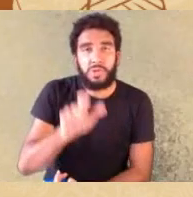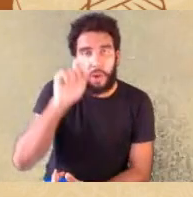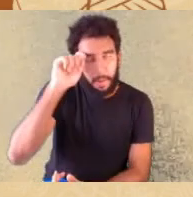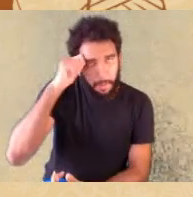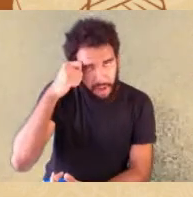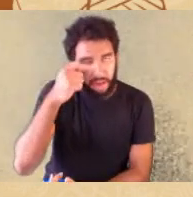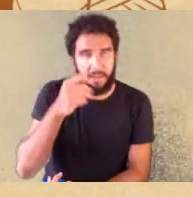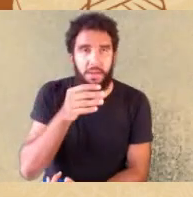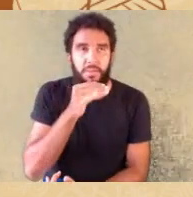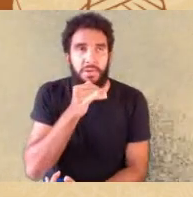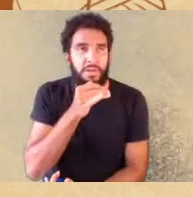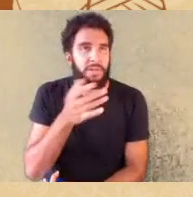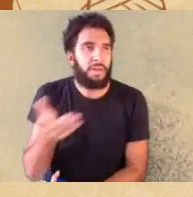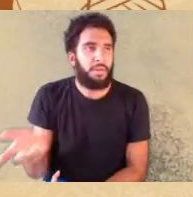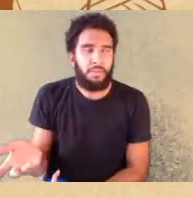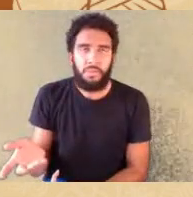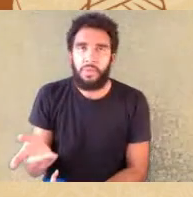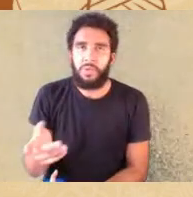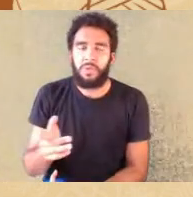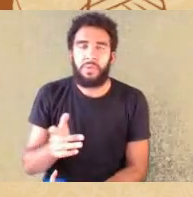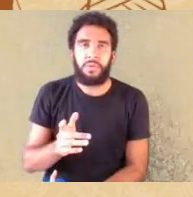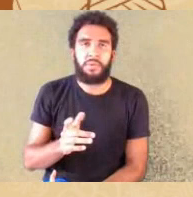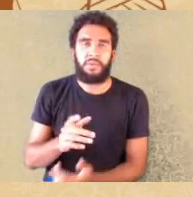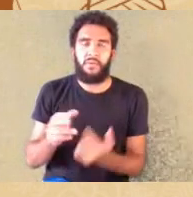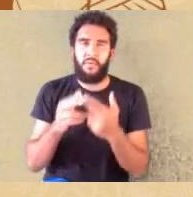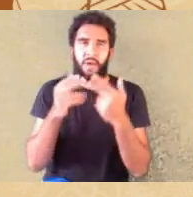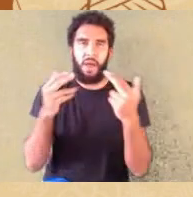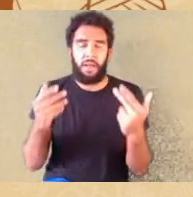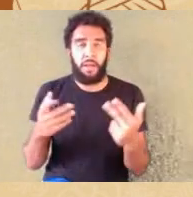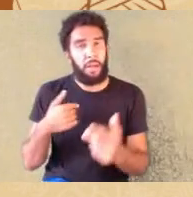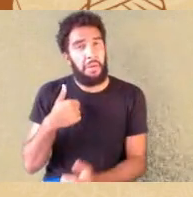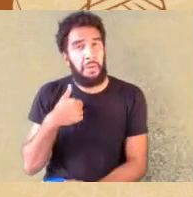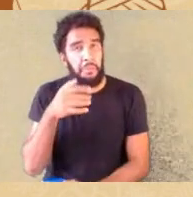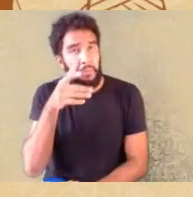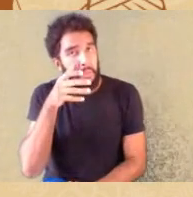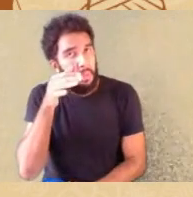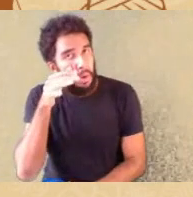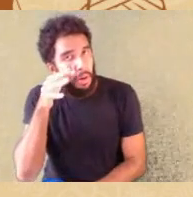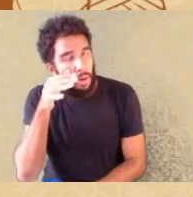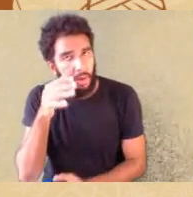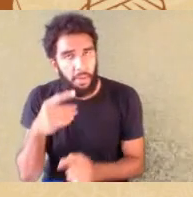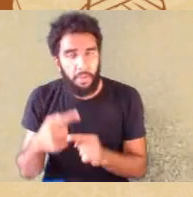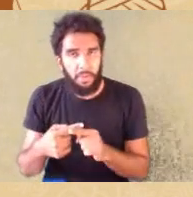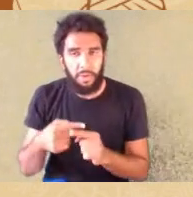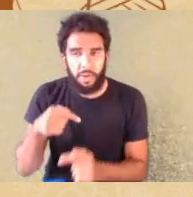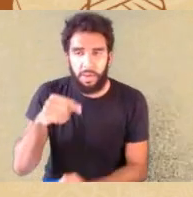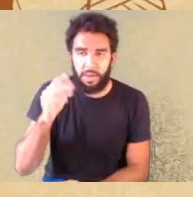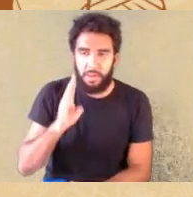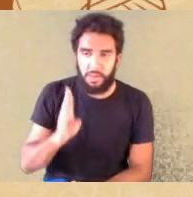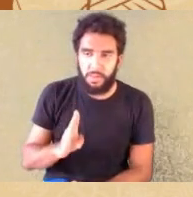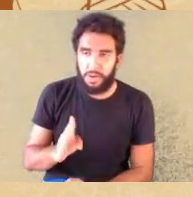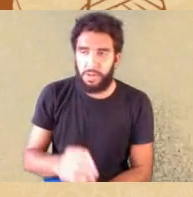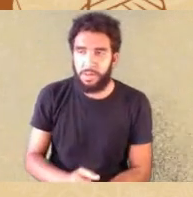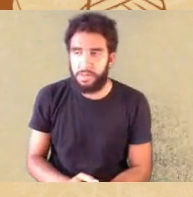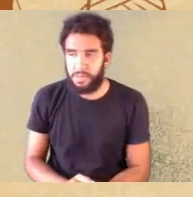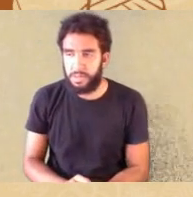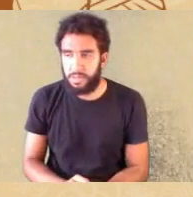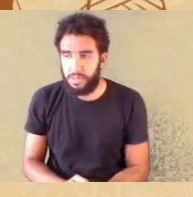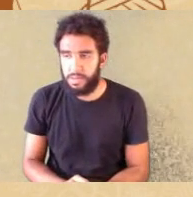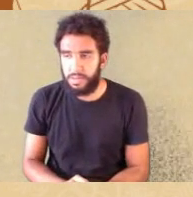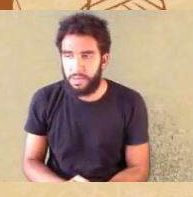almadura, né? E até se tiver outros nomes, falem que eu fiquei curiosa, assim, no Brasil aí tem diferentes nomes para essas práticas.